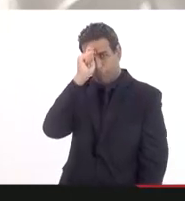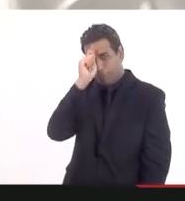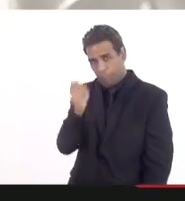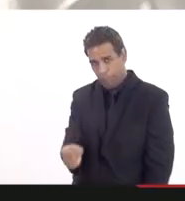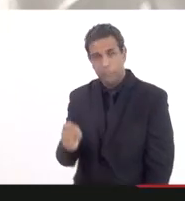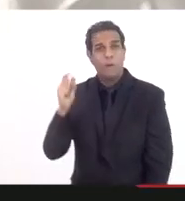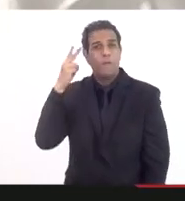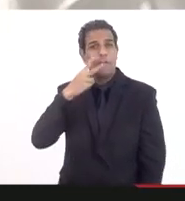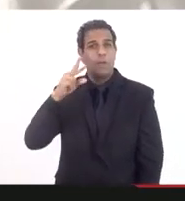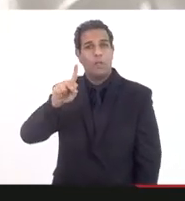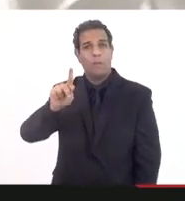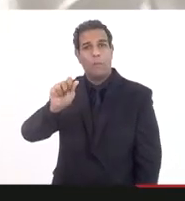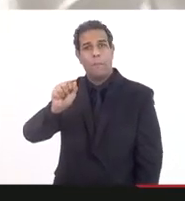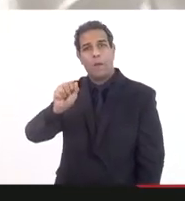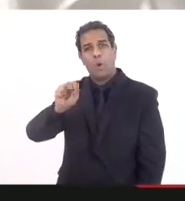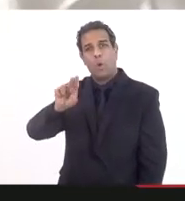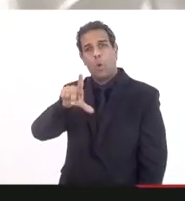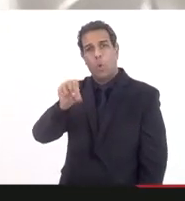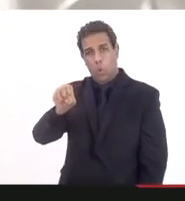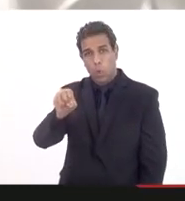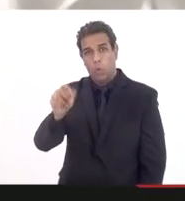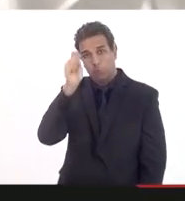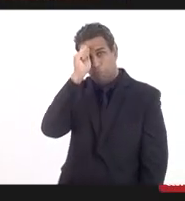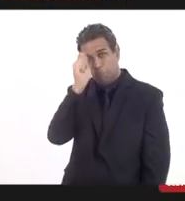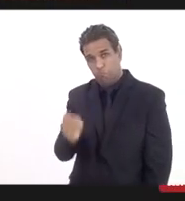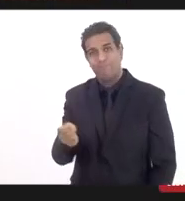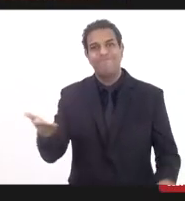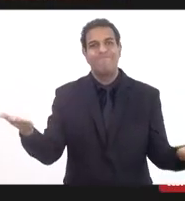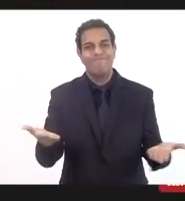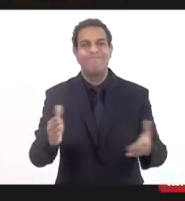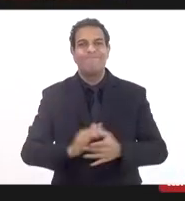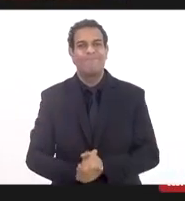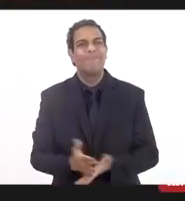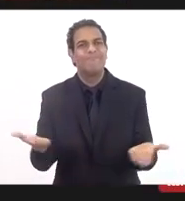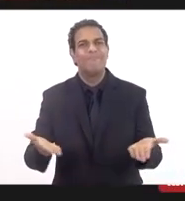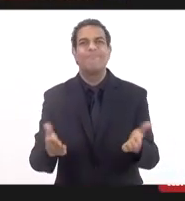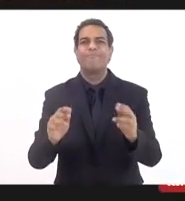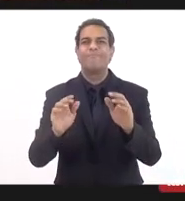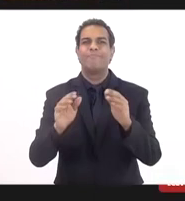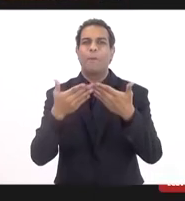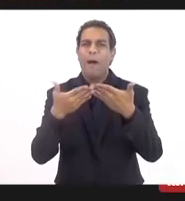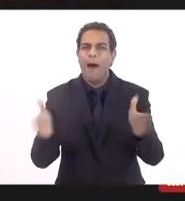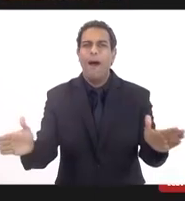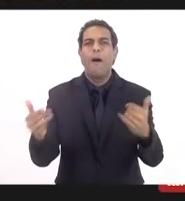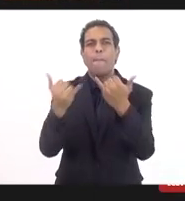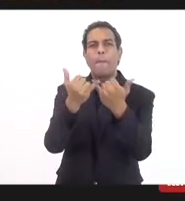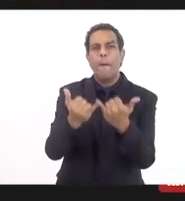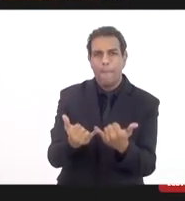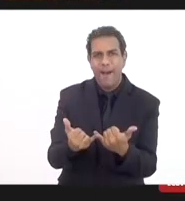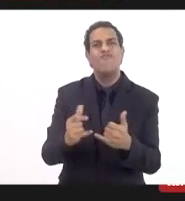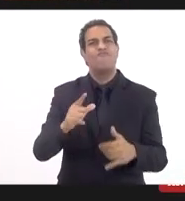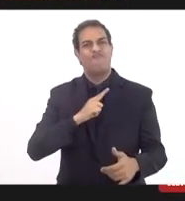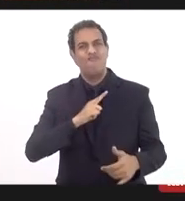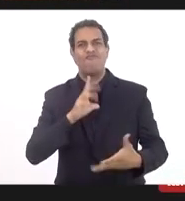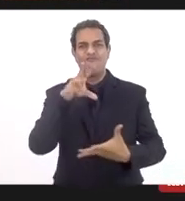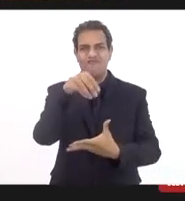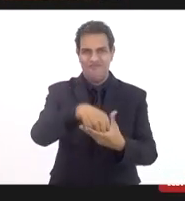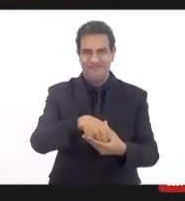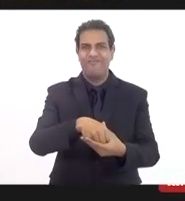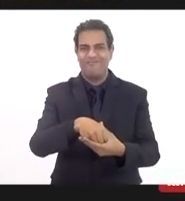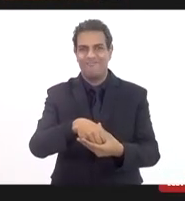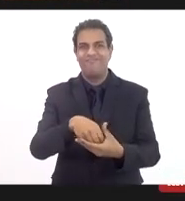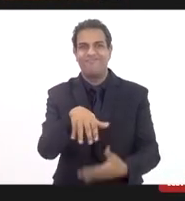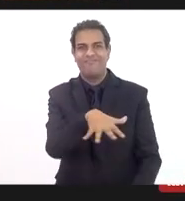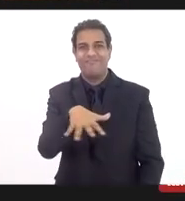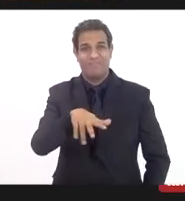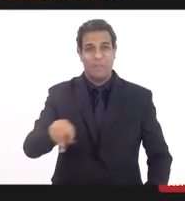Pinheiro, agradecer pelo convite de estar com ele numa audiência muito semelhante a essa, que foi tratada